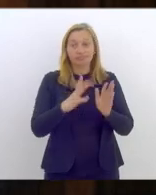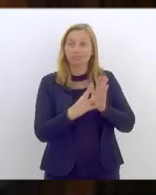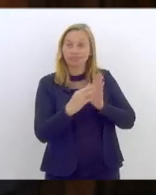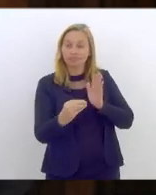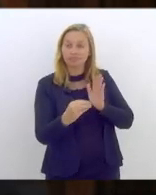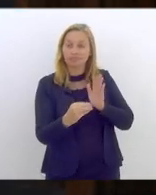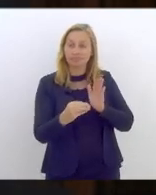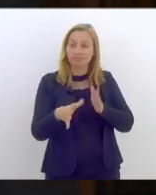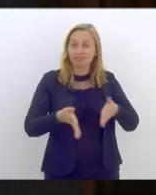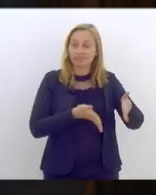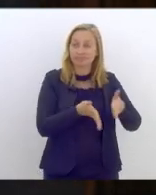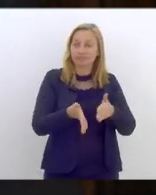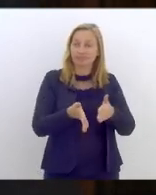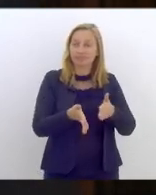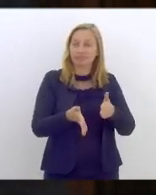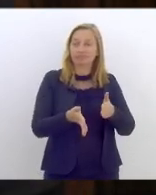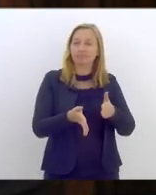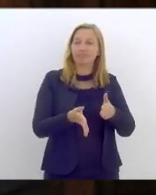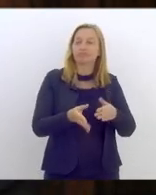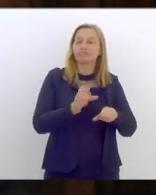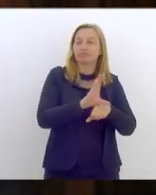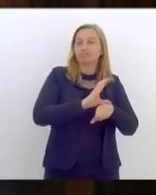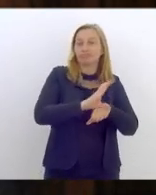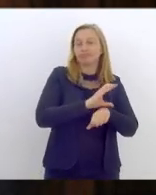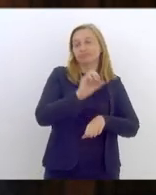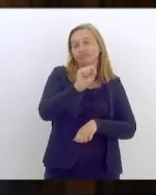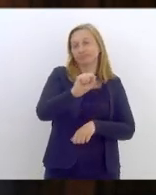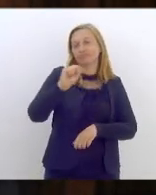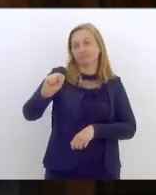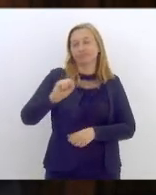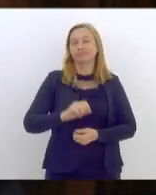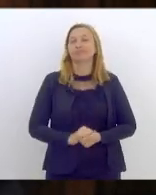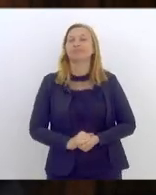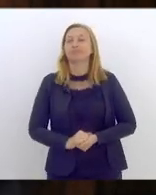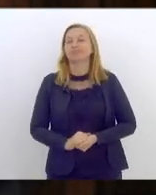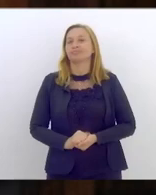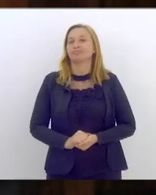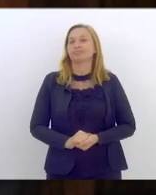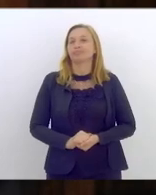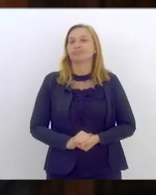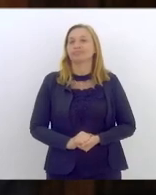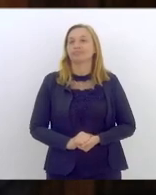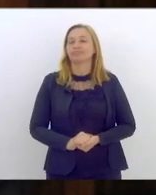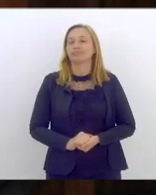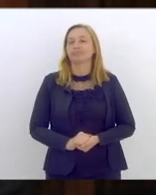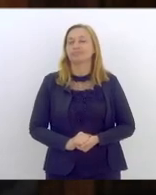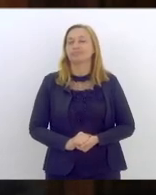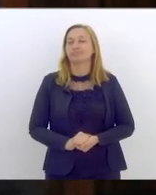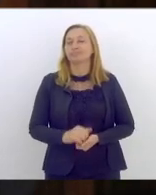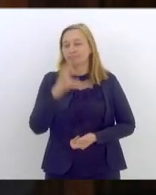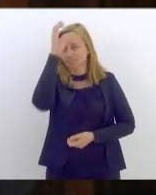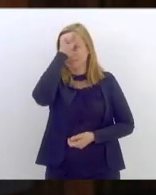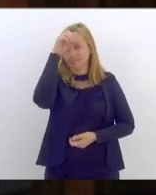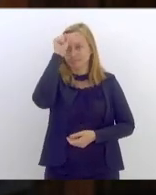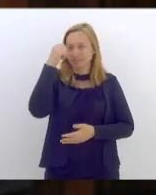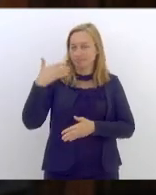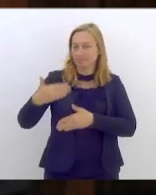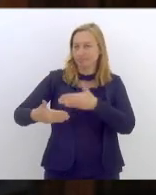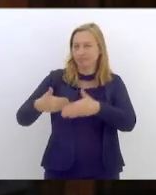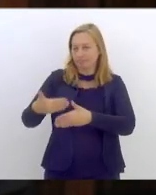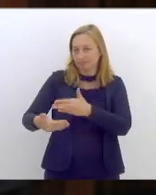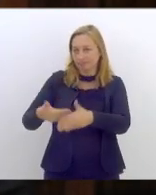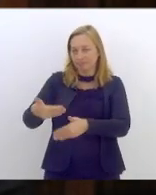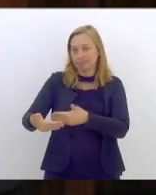efetivamente na construção de 88 e tivemos um longo aprendizado nesse